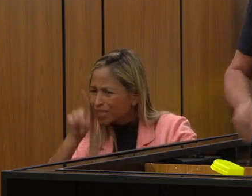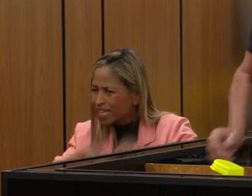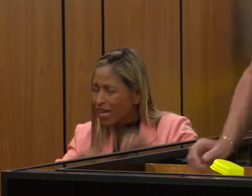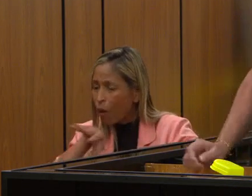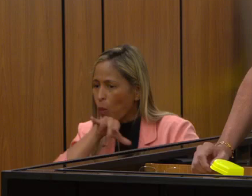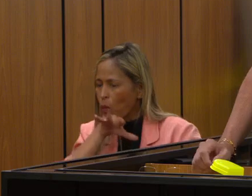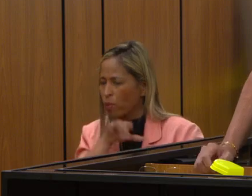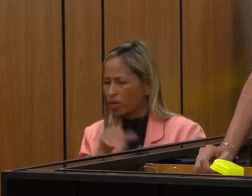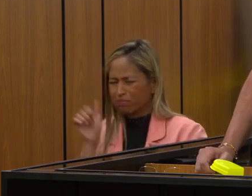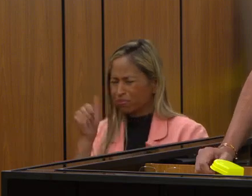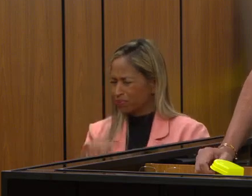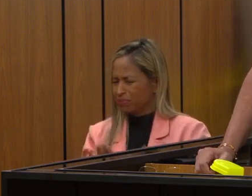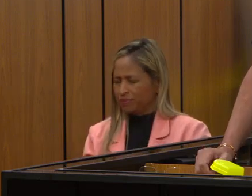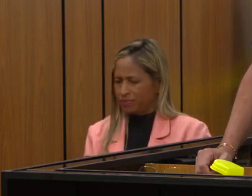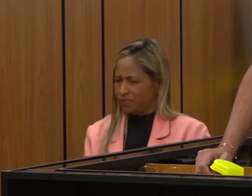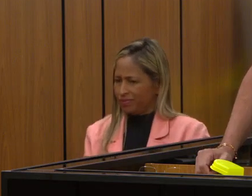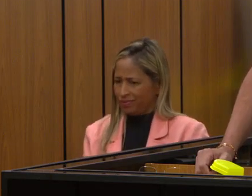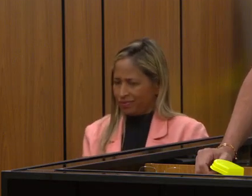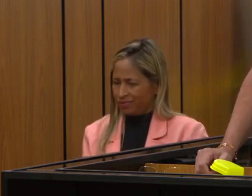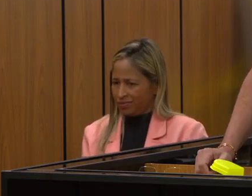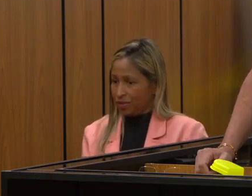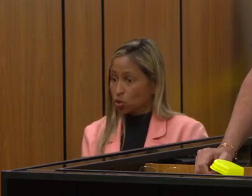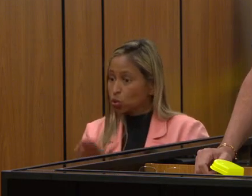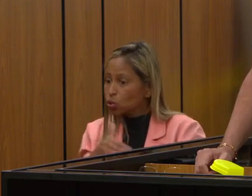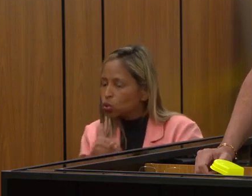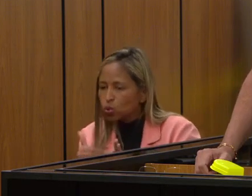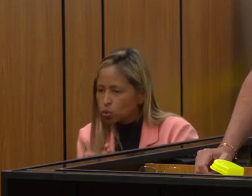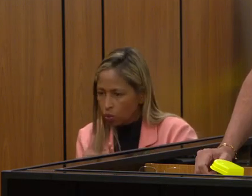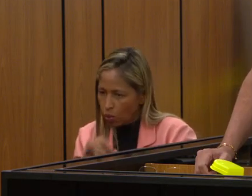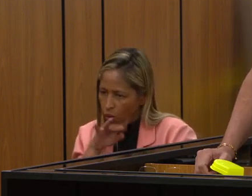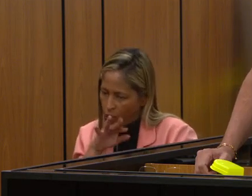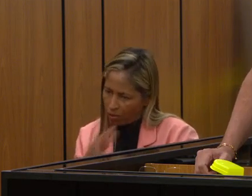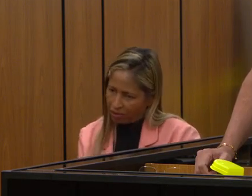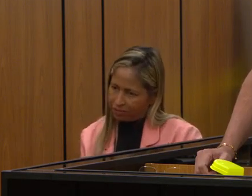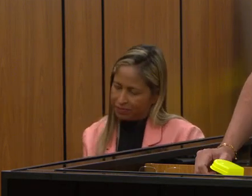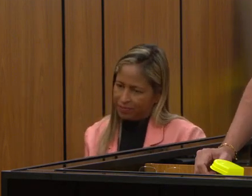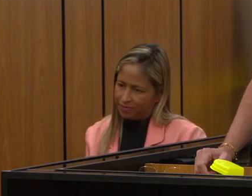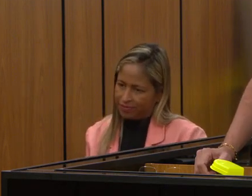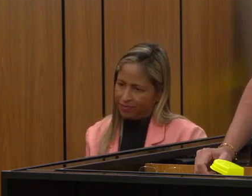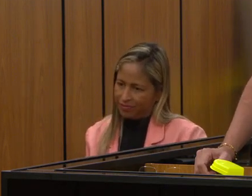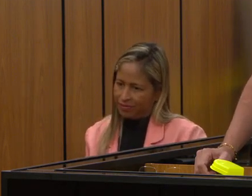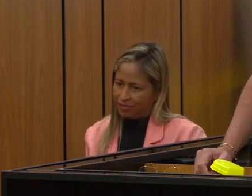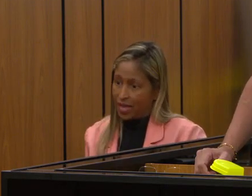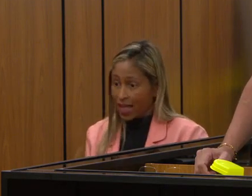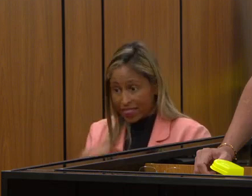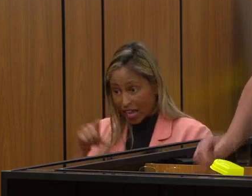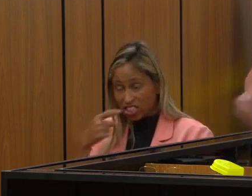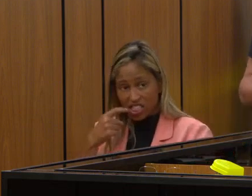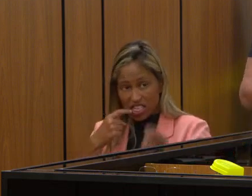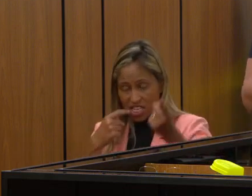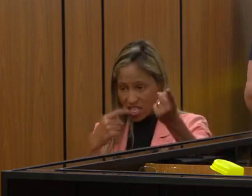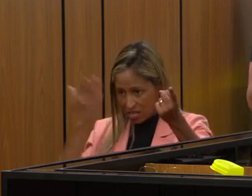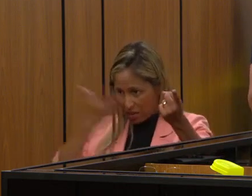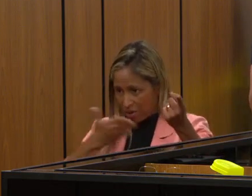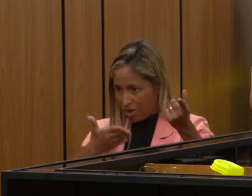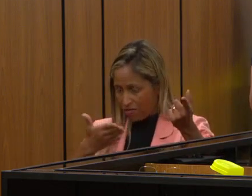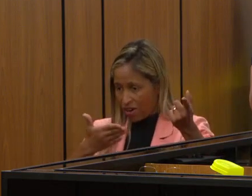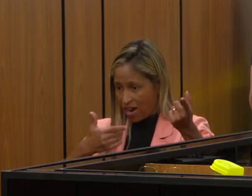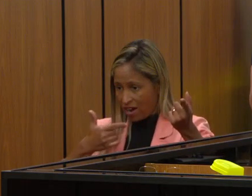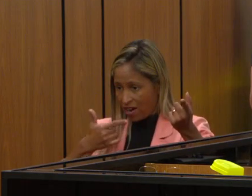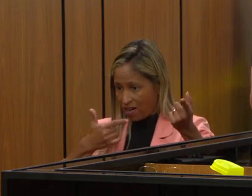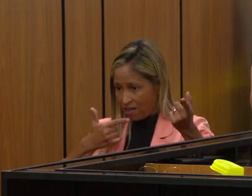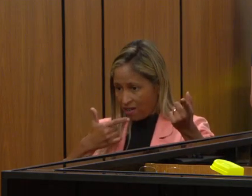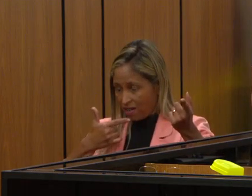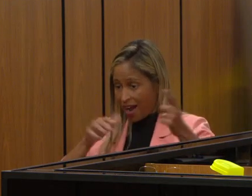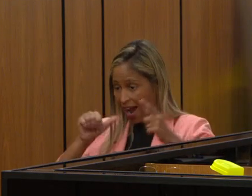ruim tudo ruim gente tá você quer a questão do dente tá aqui ó esse é o